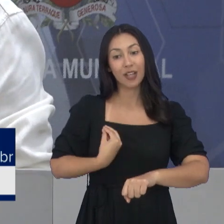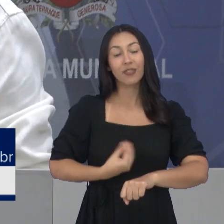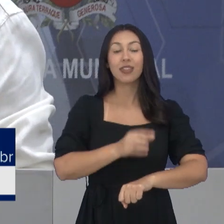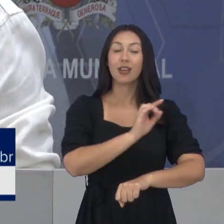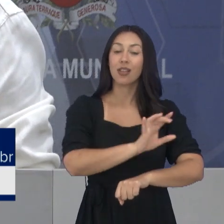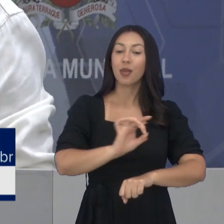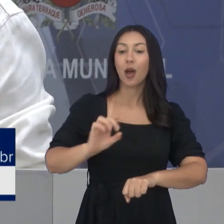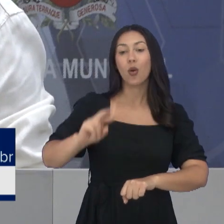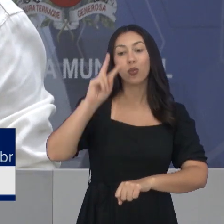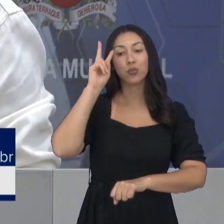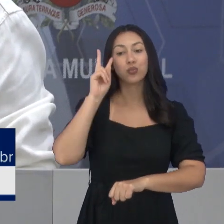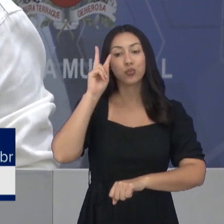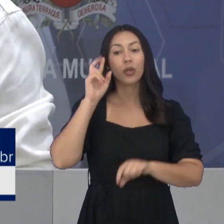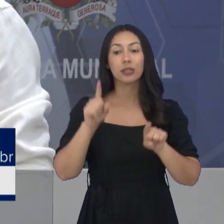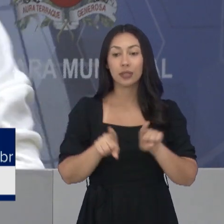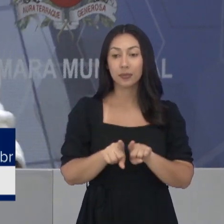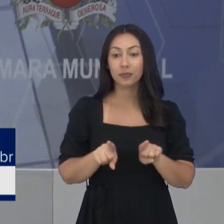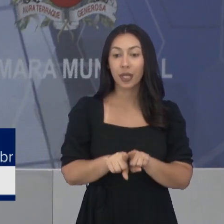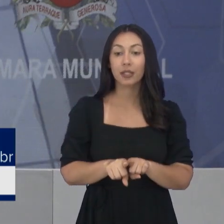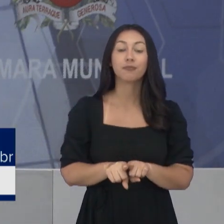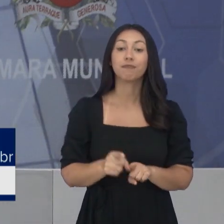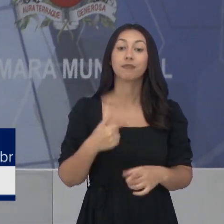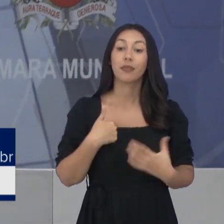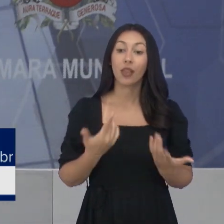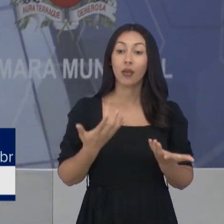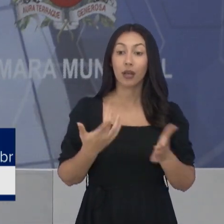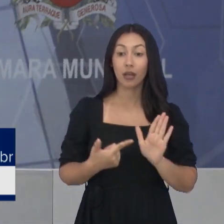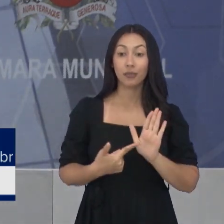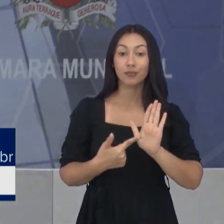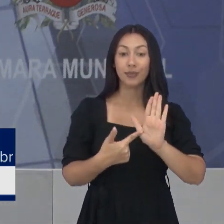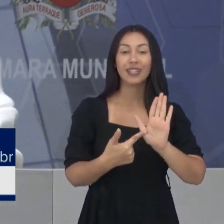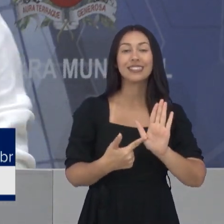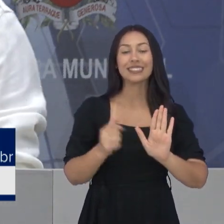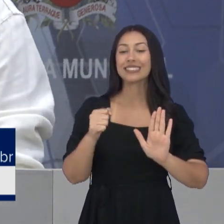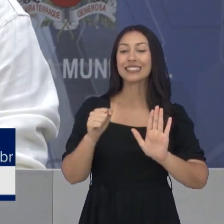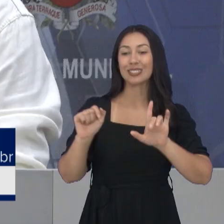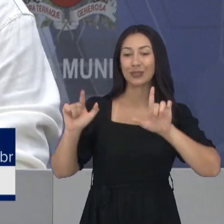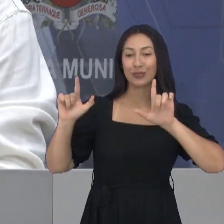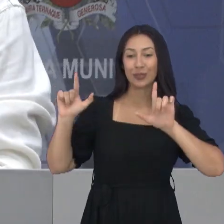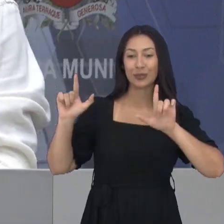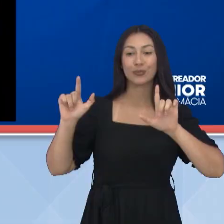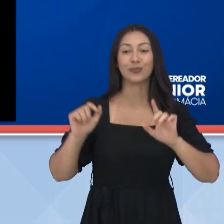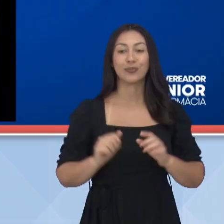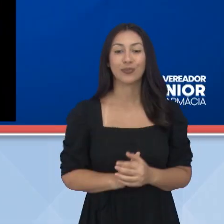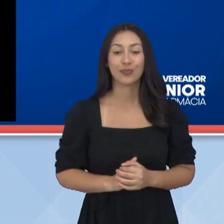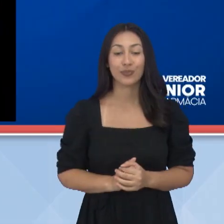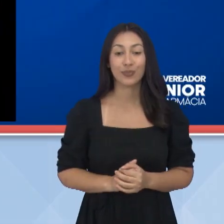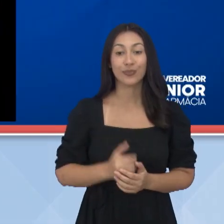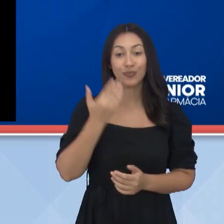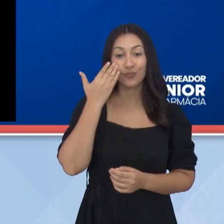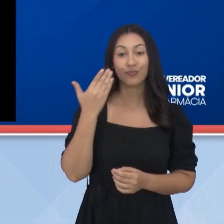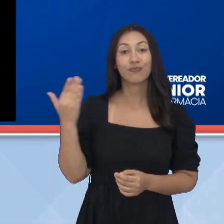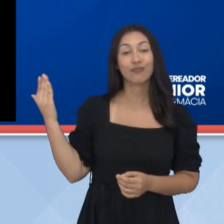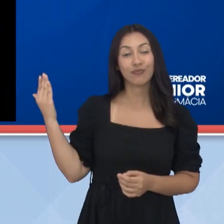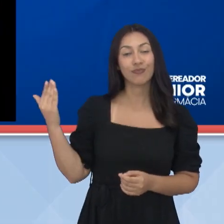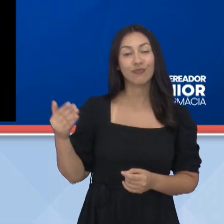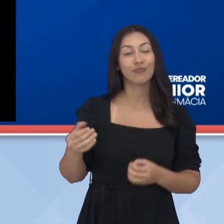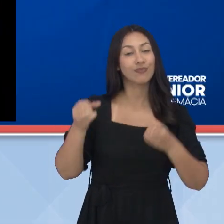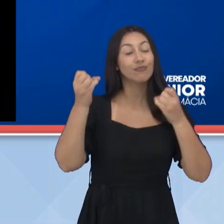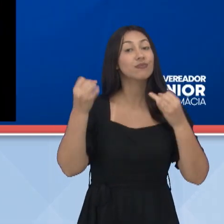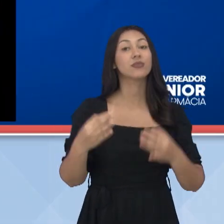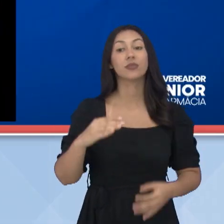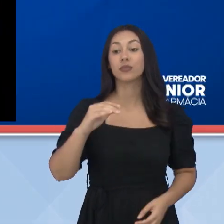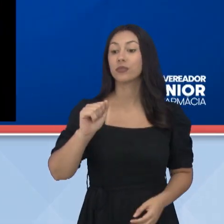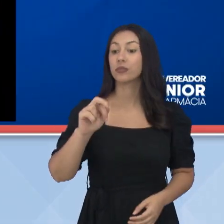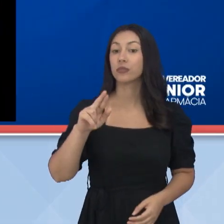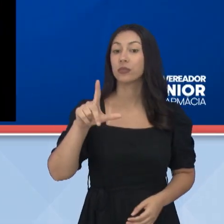da história, né? Eu gostaria de colocar isso, deixar a imagem congelada ali. Falar aqui do seu Carlos